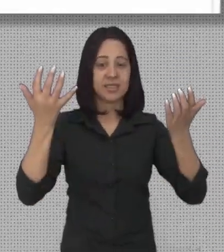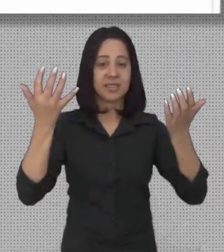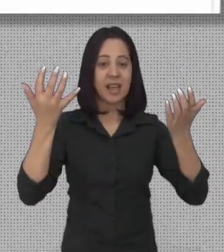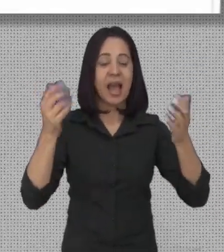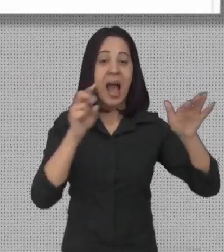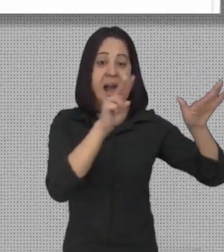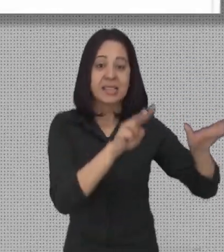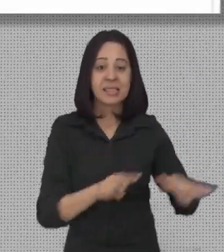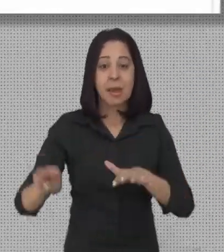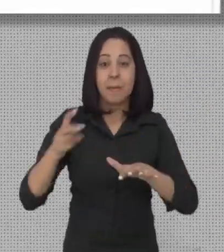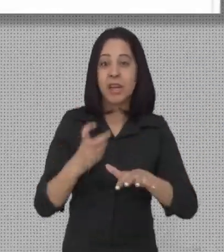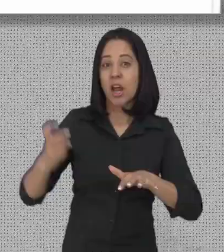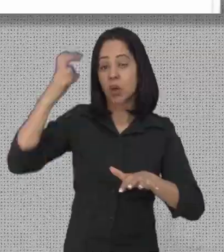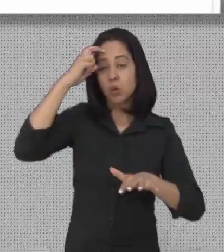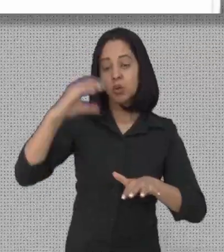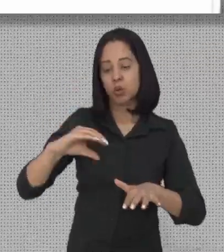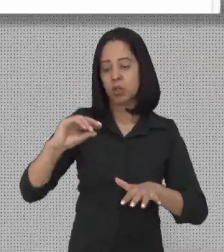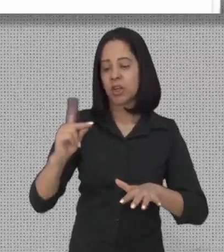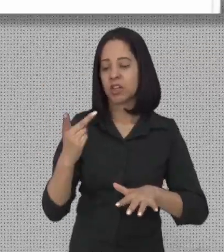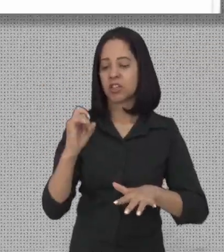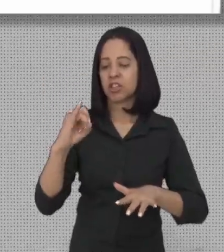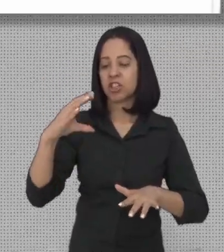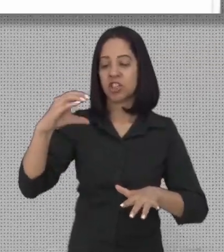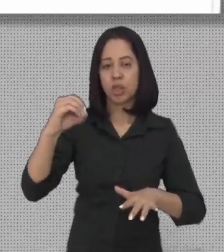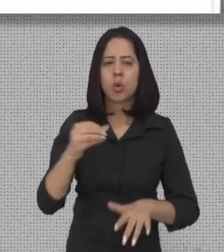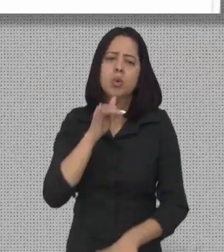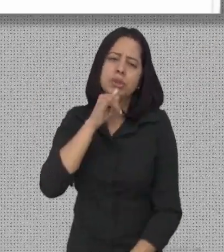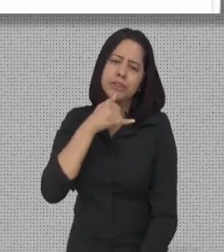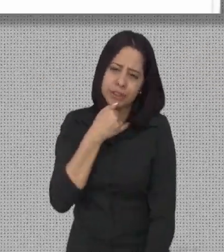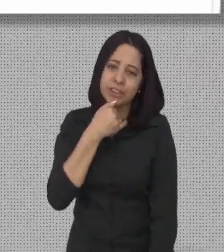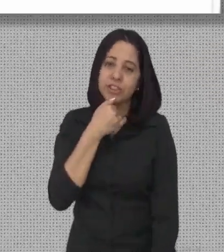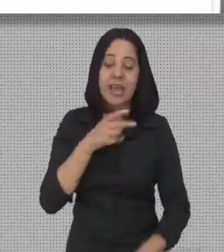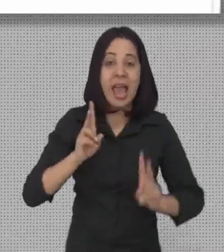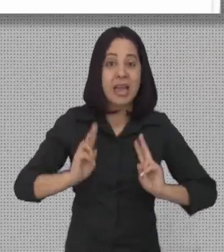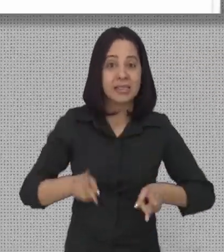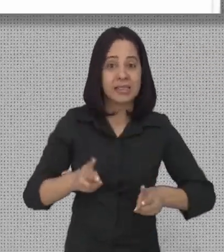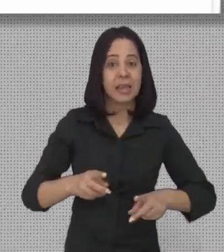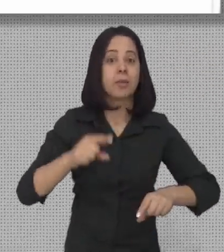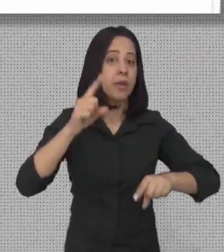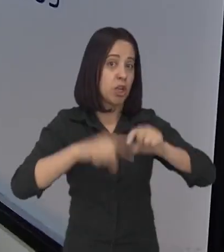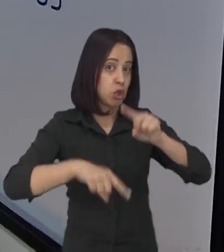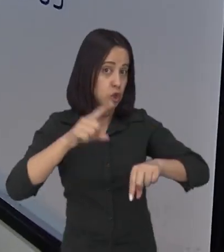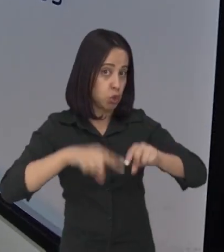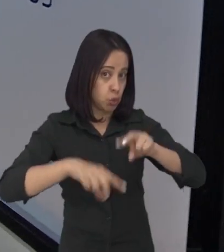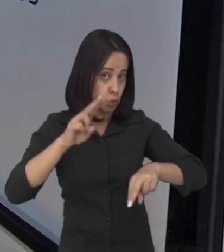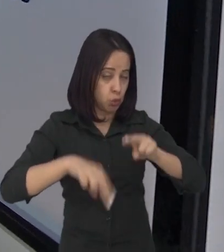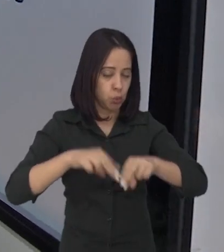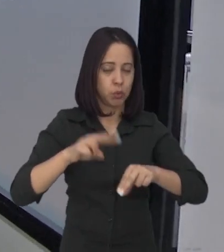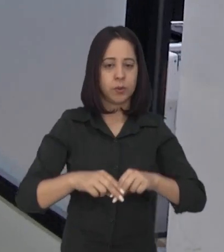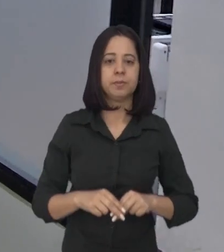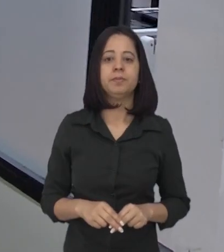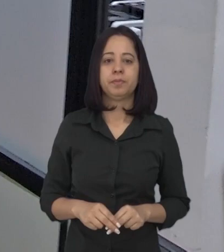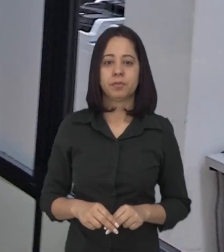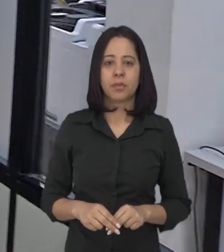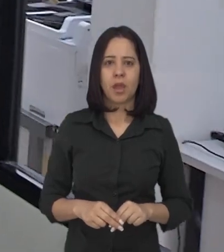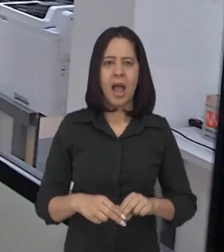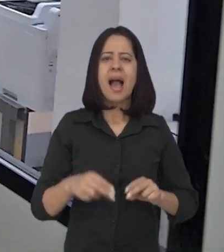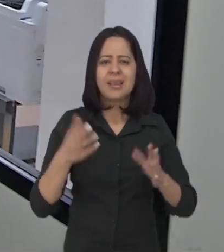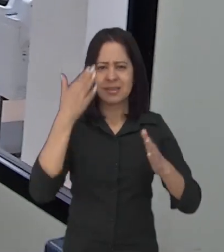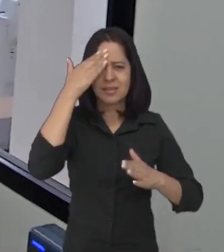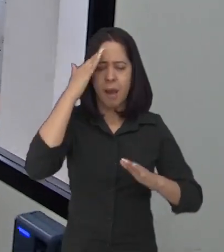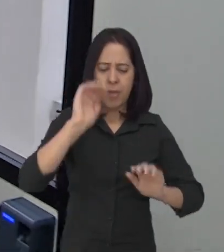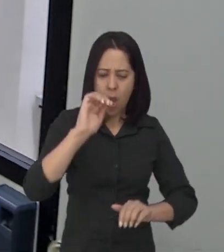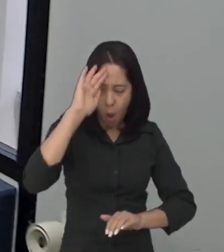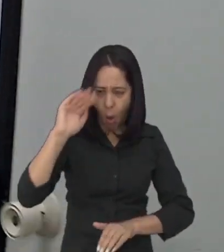da cidade a Semana Cultural Chico Triste, celebrada sempre no começo de junho. E não para por aí. Essa lista